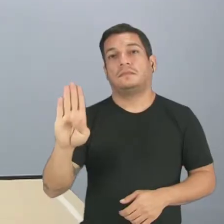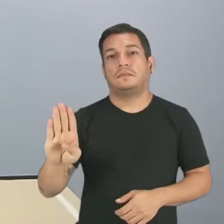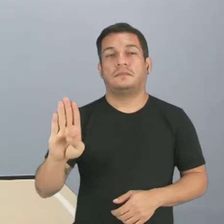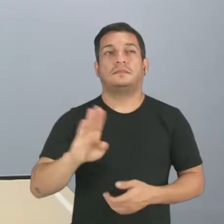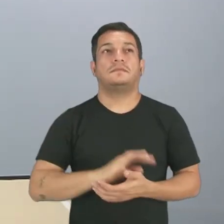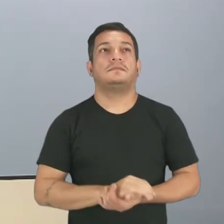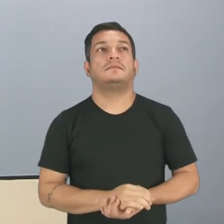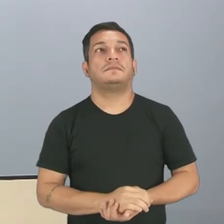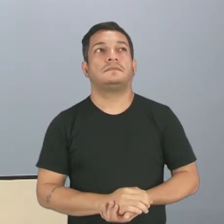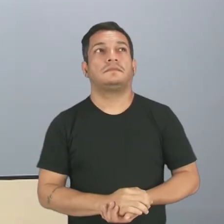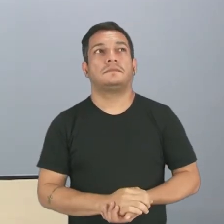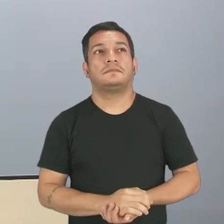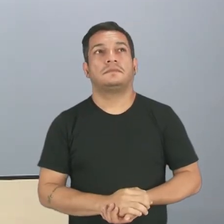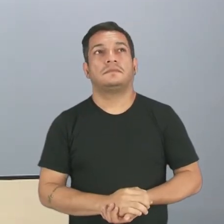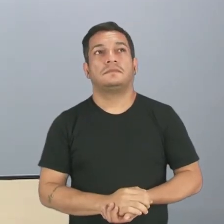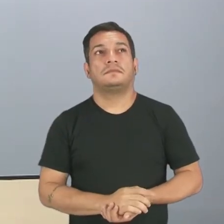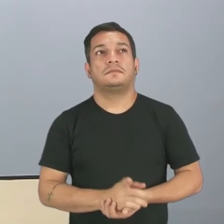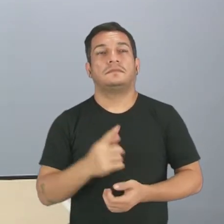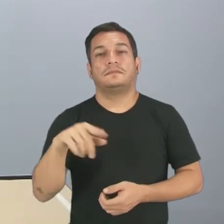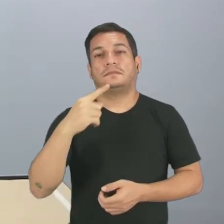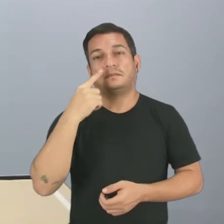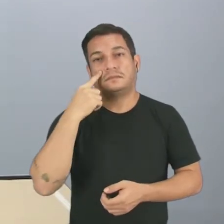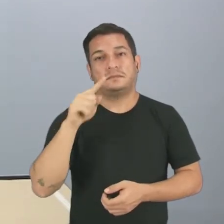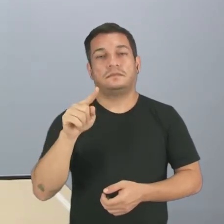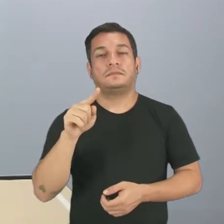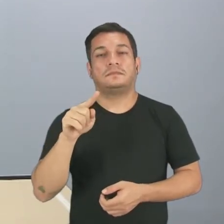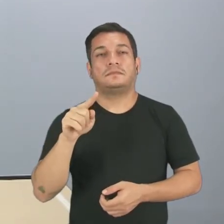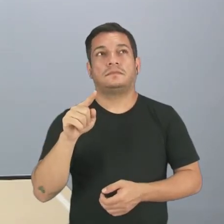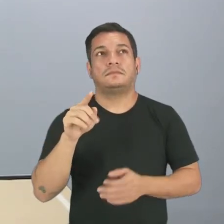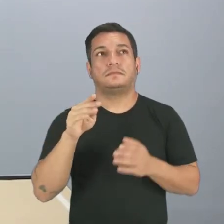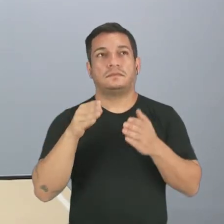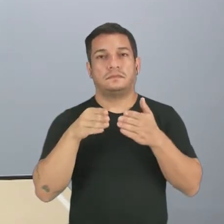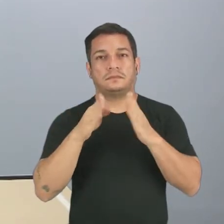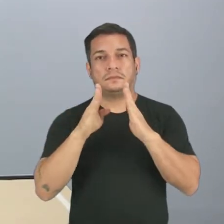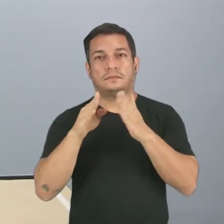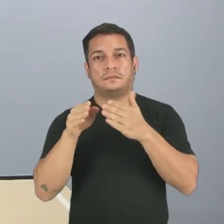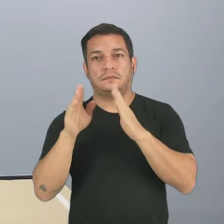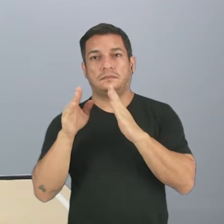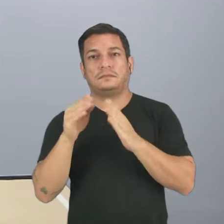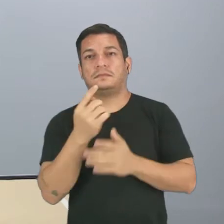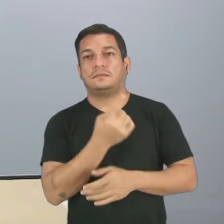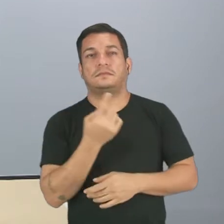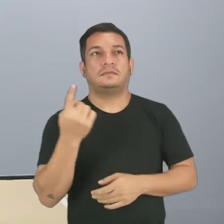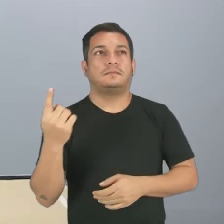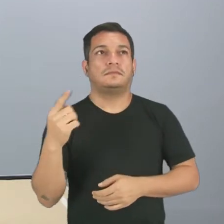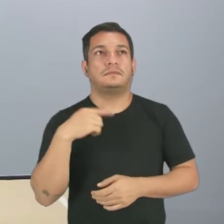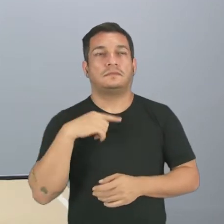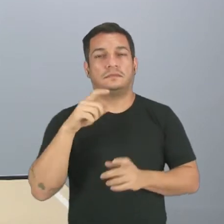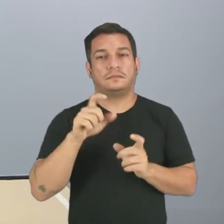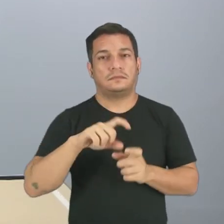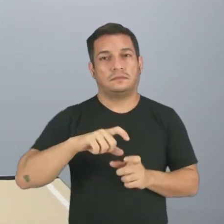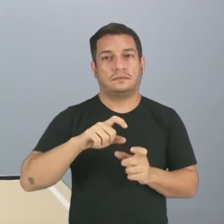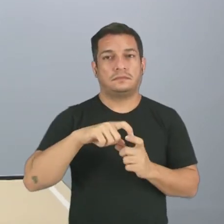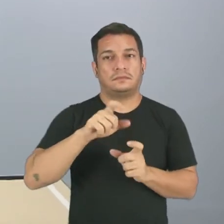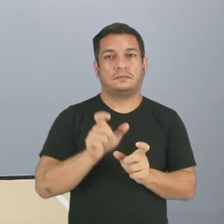B. Vocês estão vendo aqui as barrinhas? Cada uma dessas